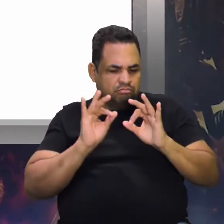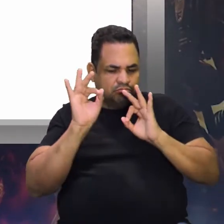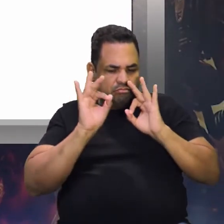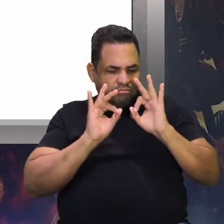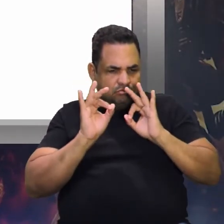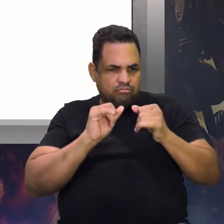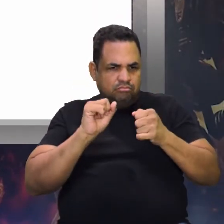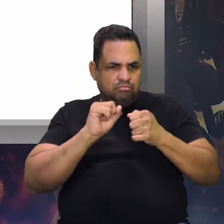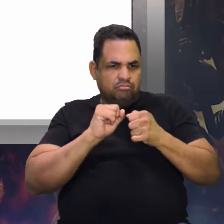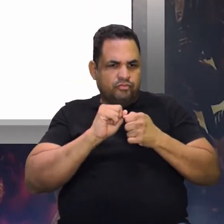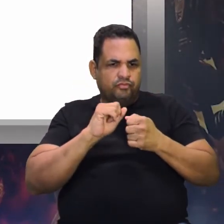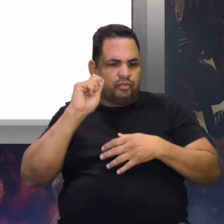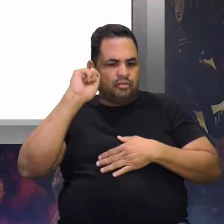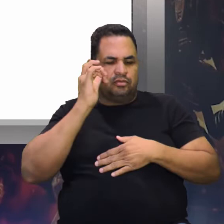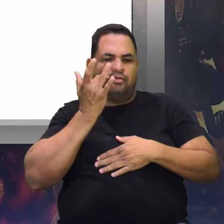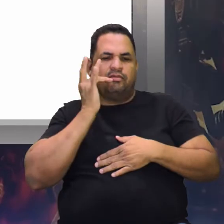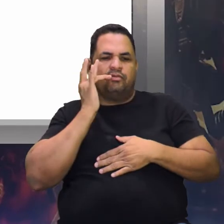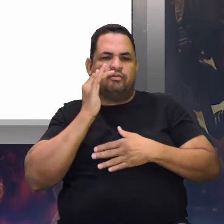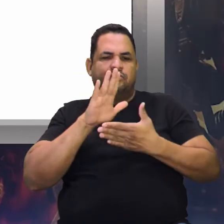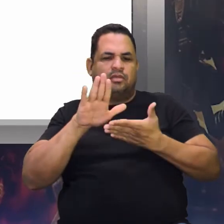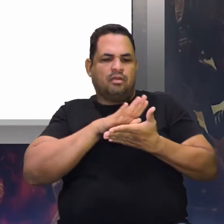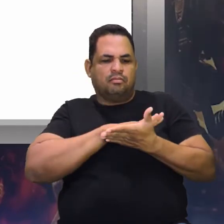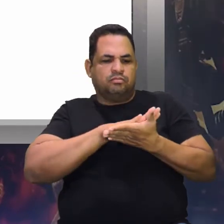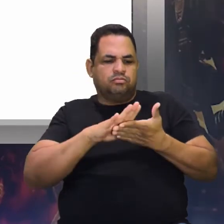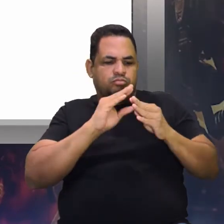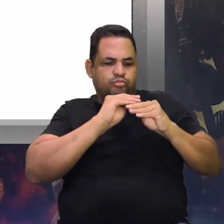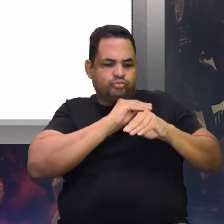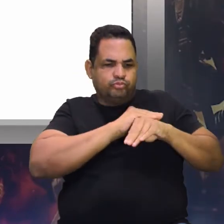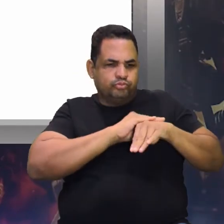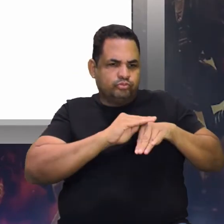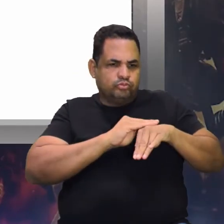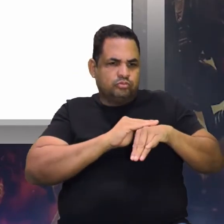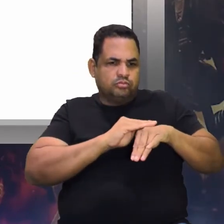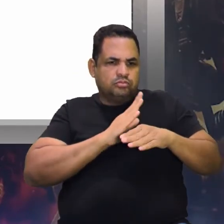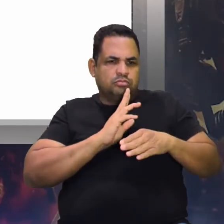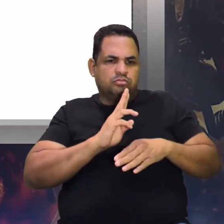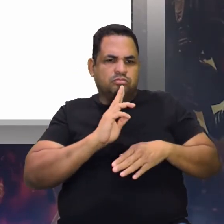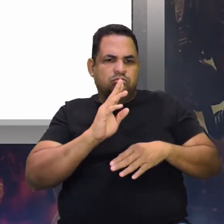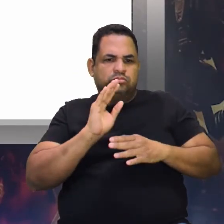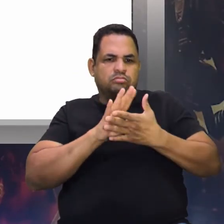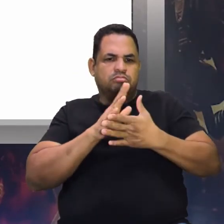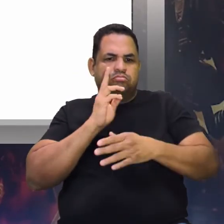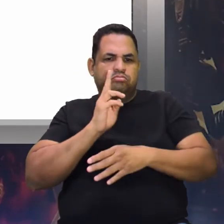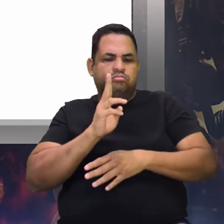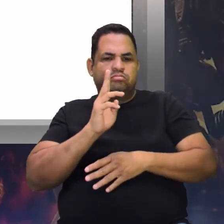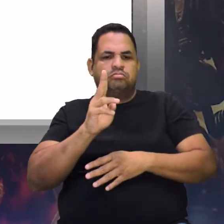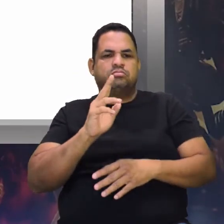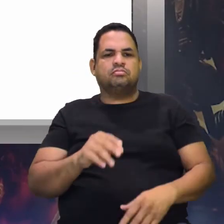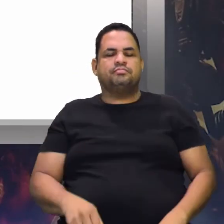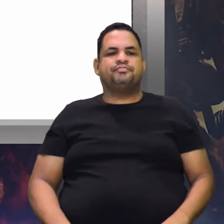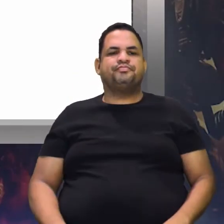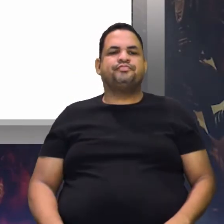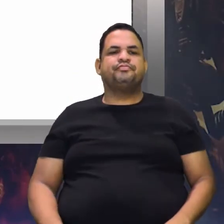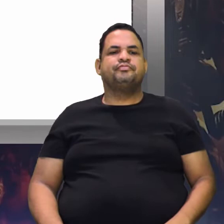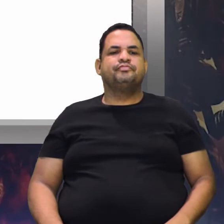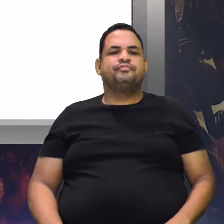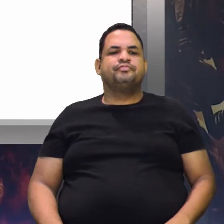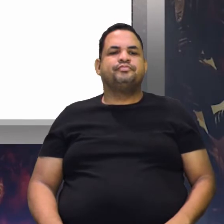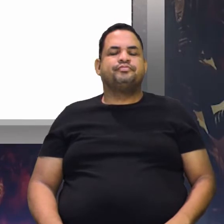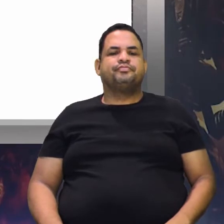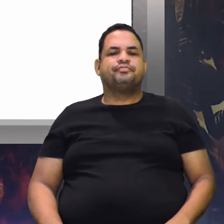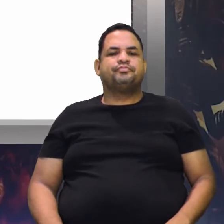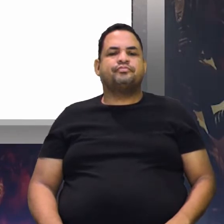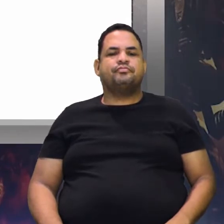feito em ouro, capa de couro. Passou por um processo de conservação. Por que se